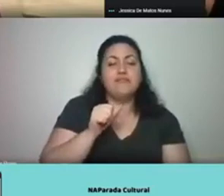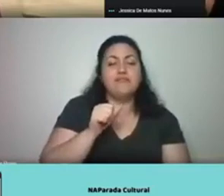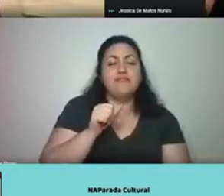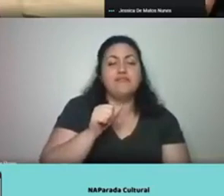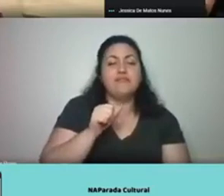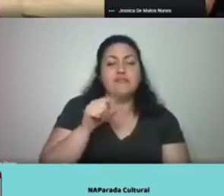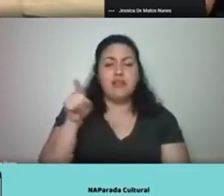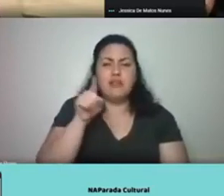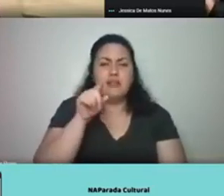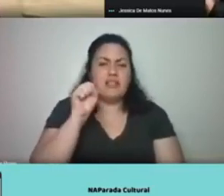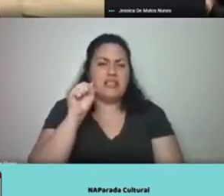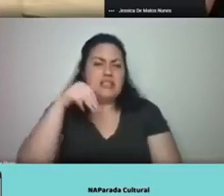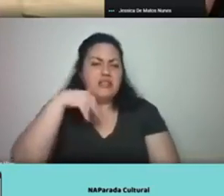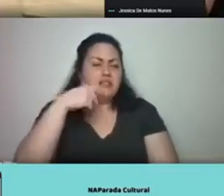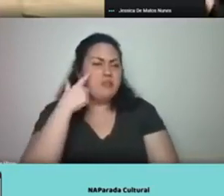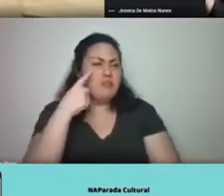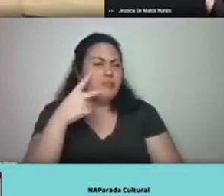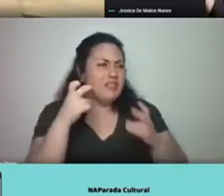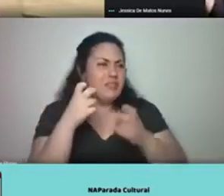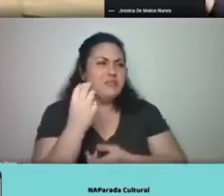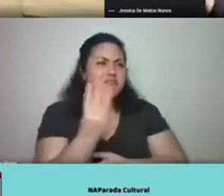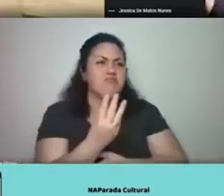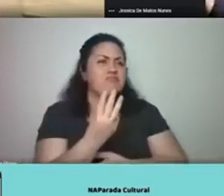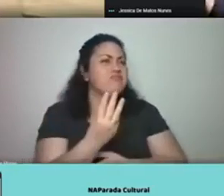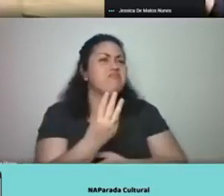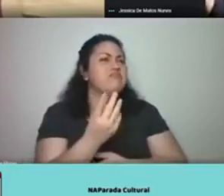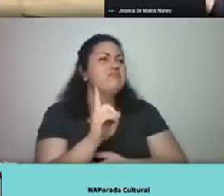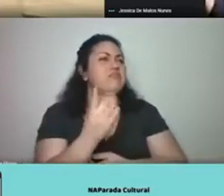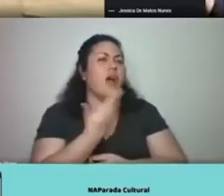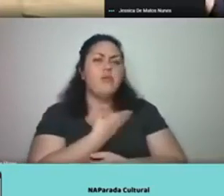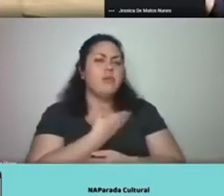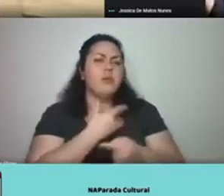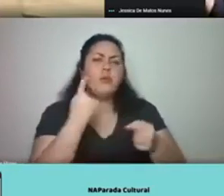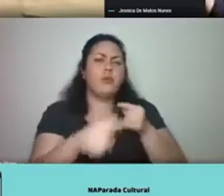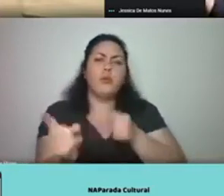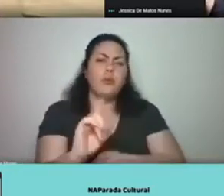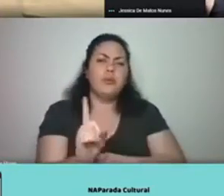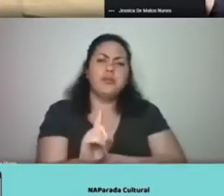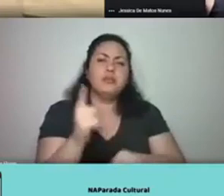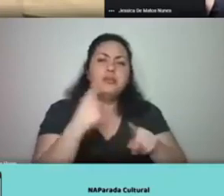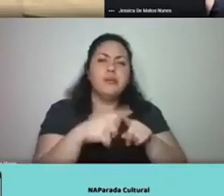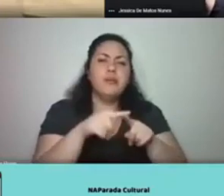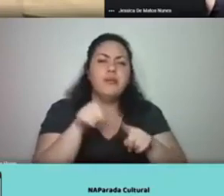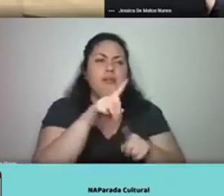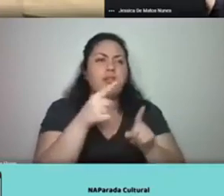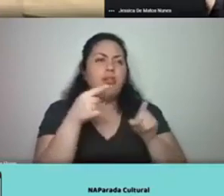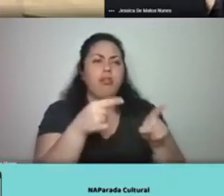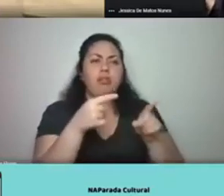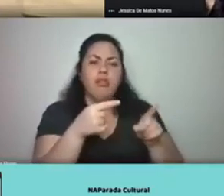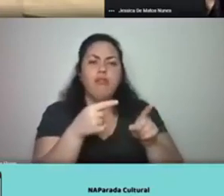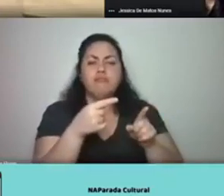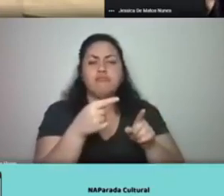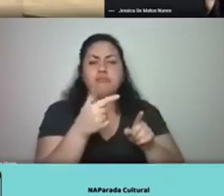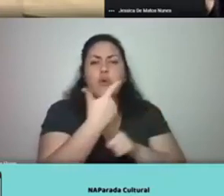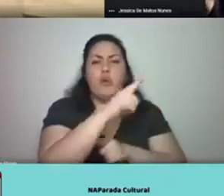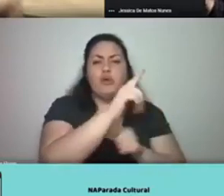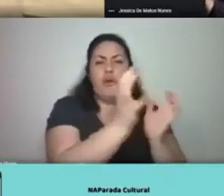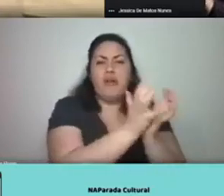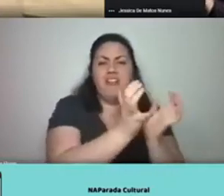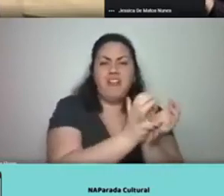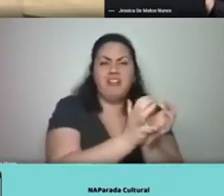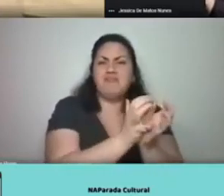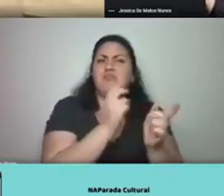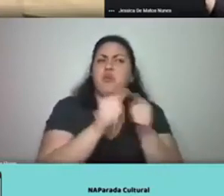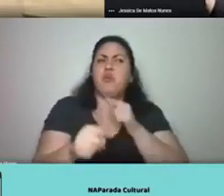que não era aqueles amigos, assim, que aquilo não fazia sentido, os amigos estavam passando um trote num colega, aquilo não fazia sentido para ele